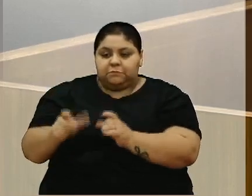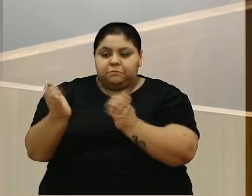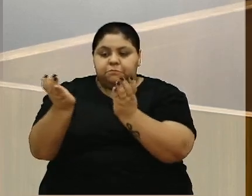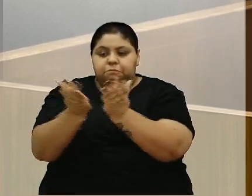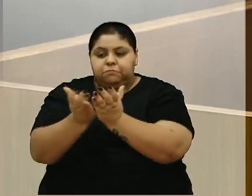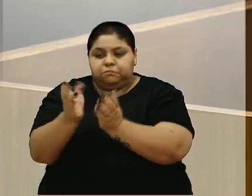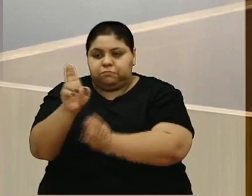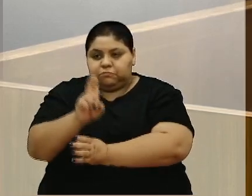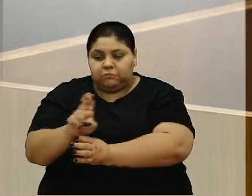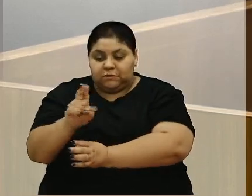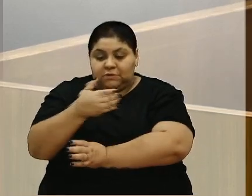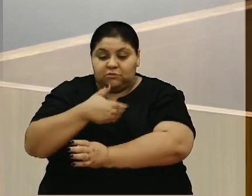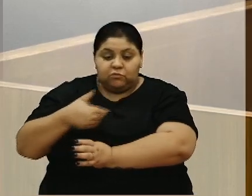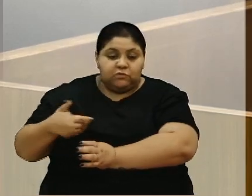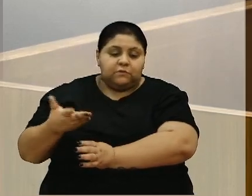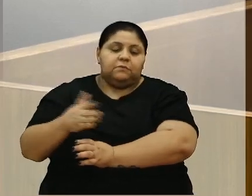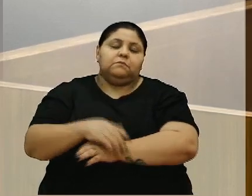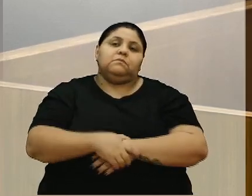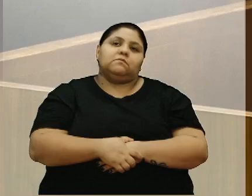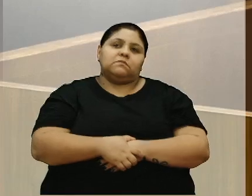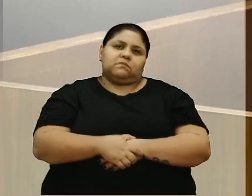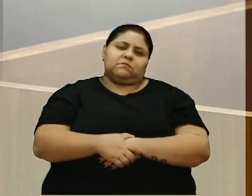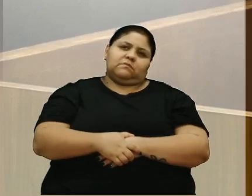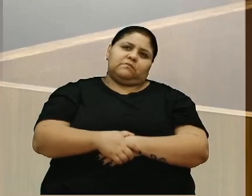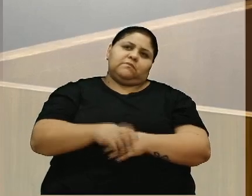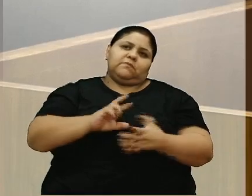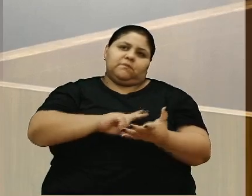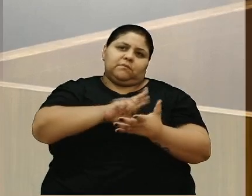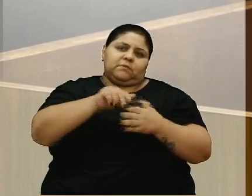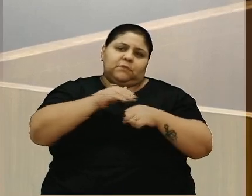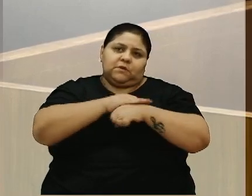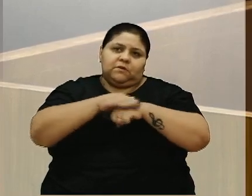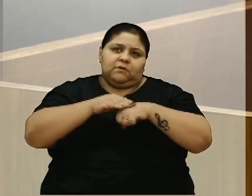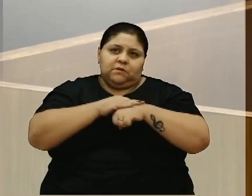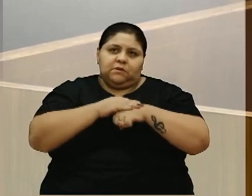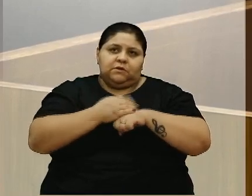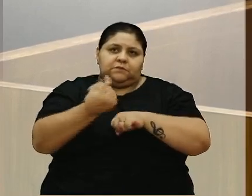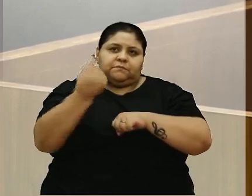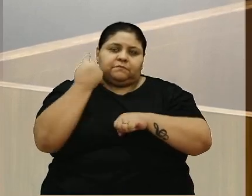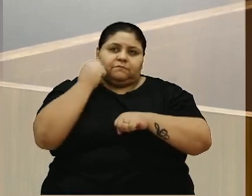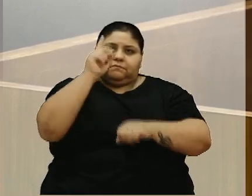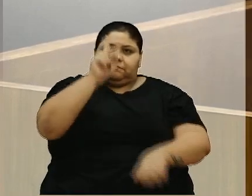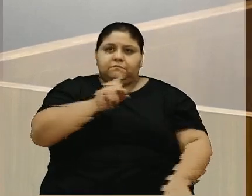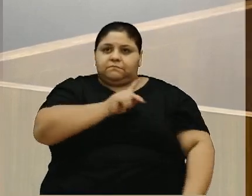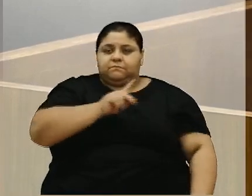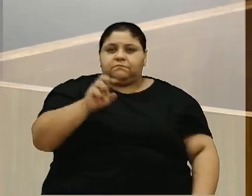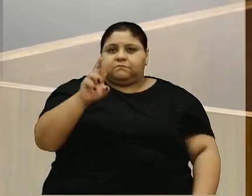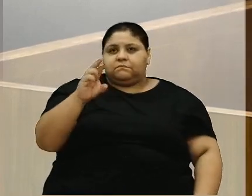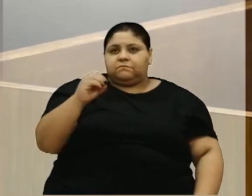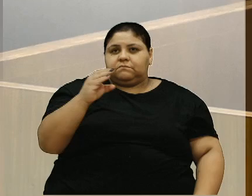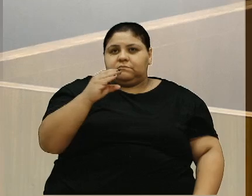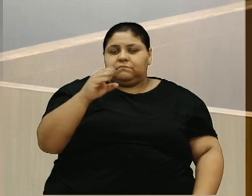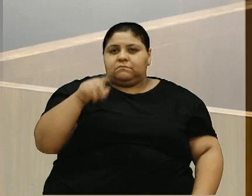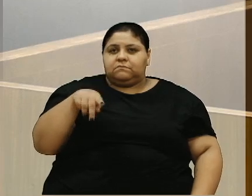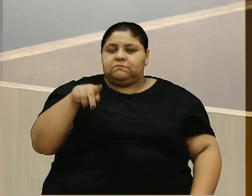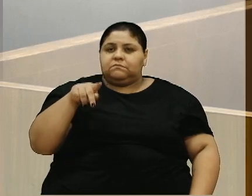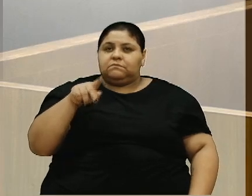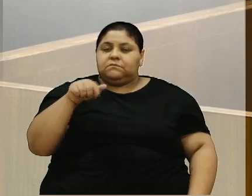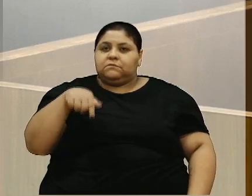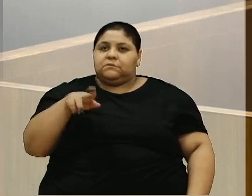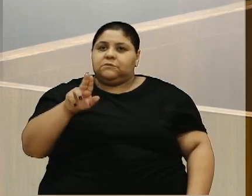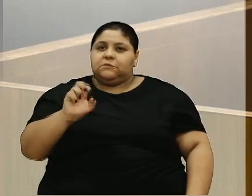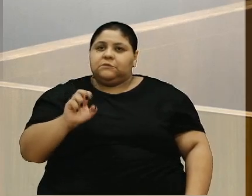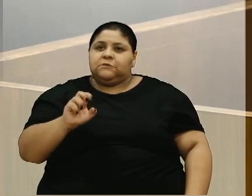numa universidade pública. E aí, por diversas vezes, eu conversei com os Orze. Naquela época, o Padre Roque, ele era o presidente da Fundação Universidade de Caxias do